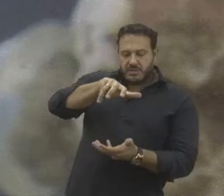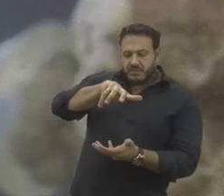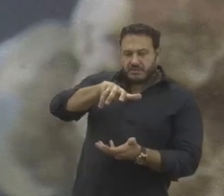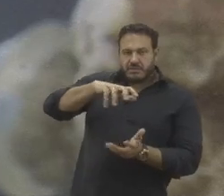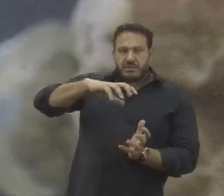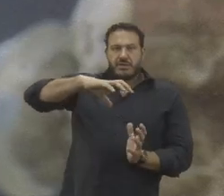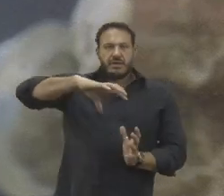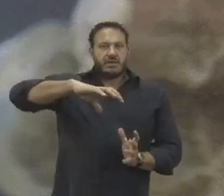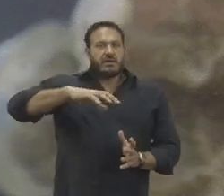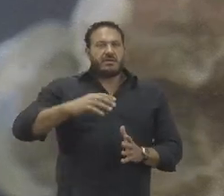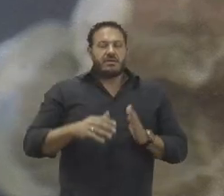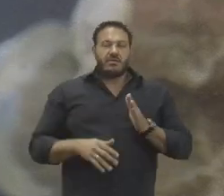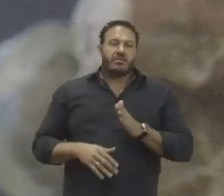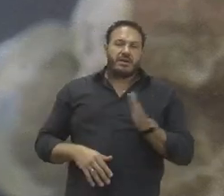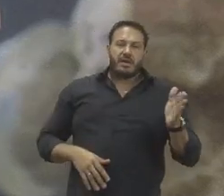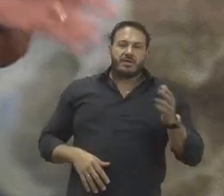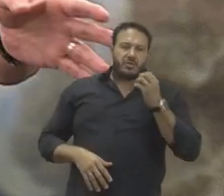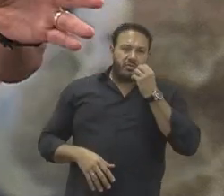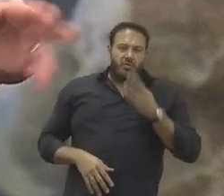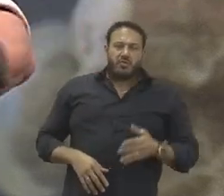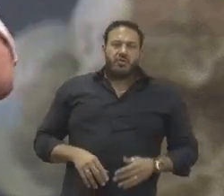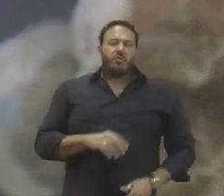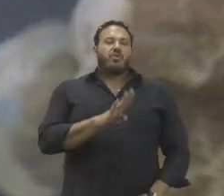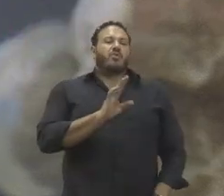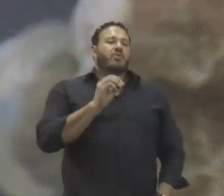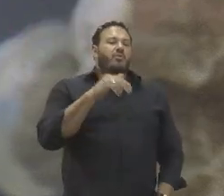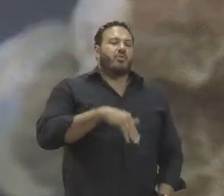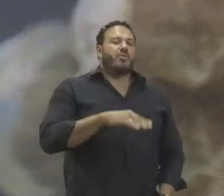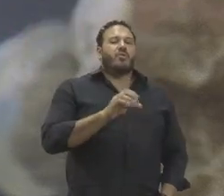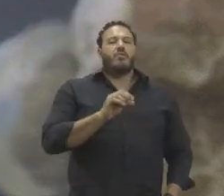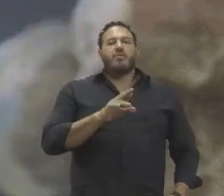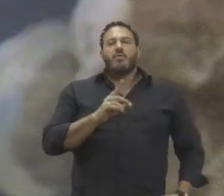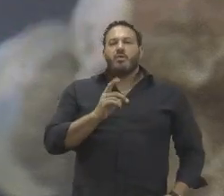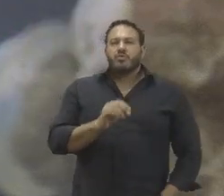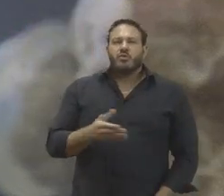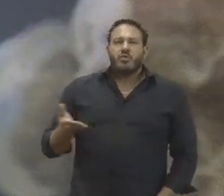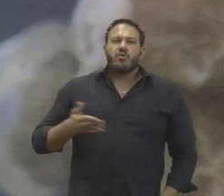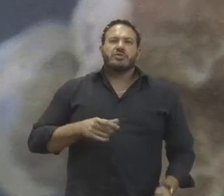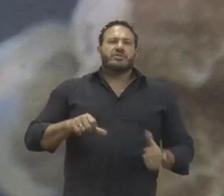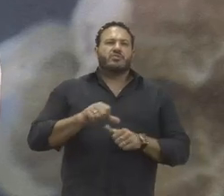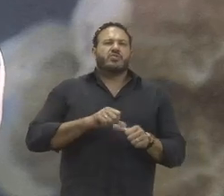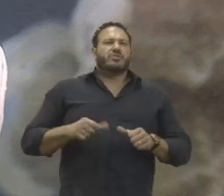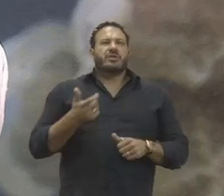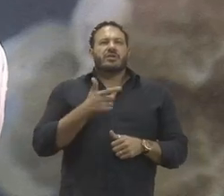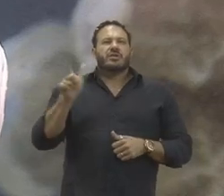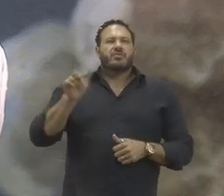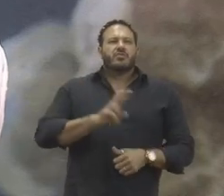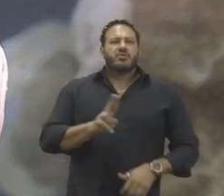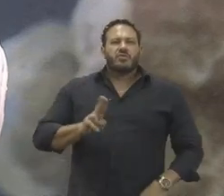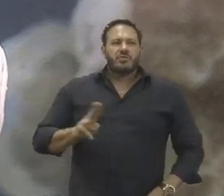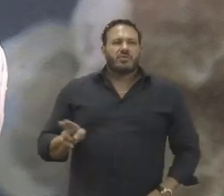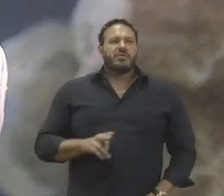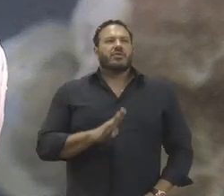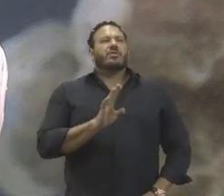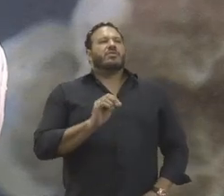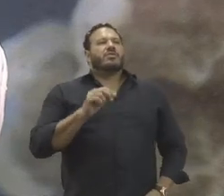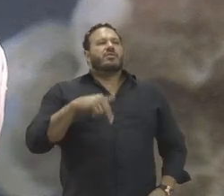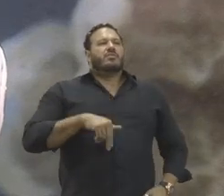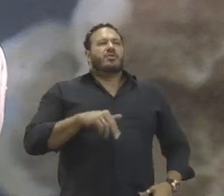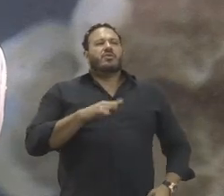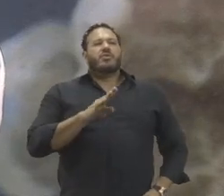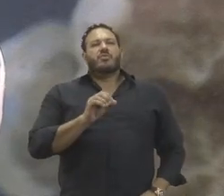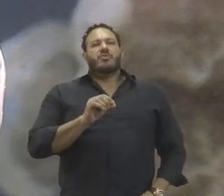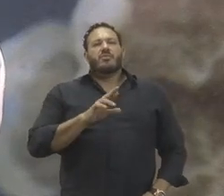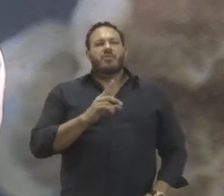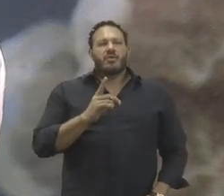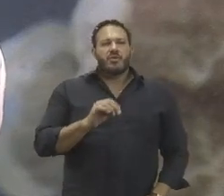barco aquele era o lado bom bom bordo né Hoje o pessoal chama de como é que é não também tem é bombordo não mas tem uma outra o